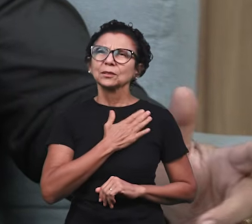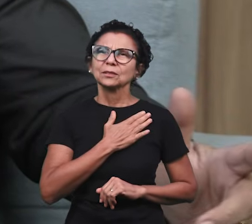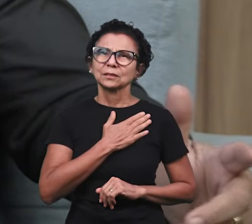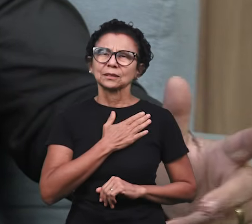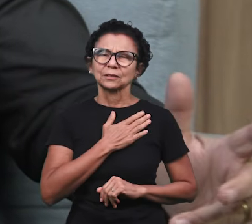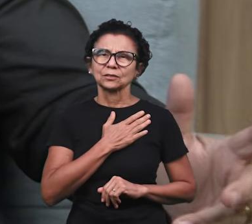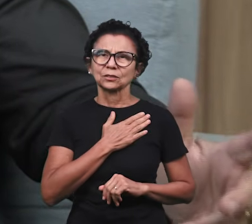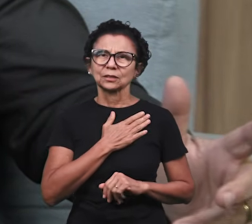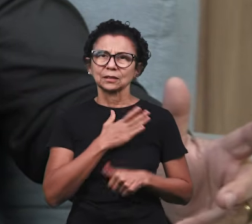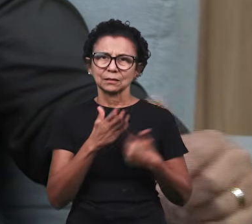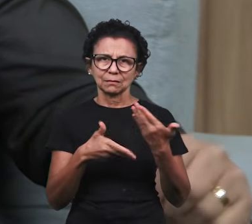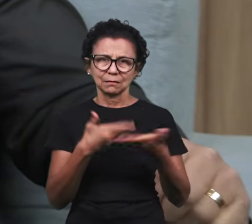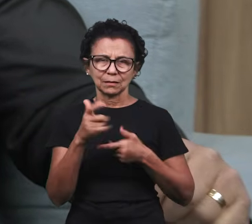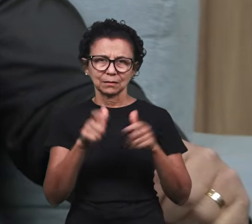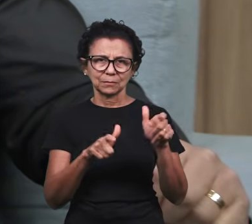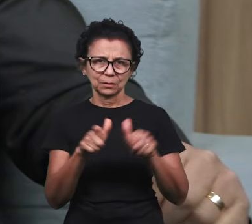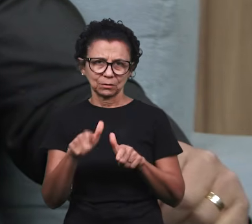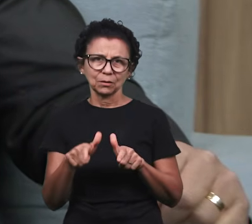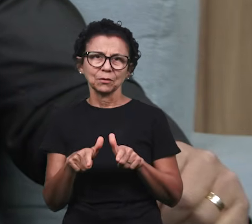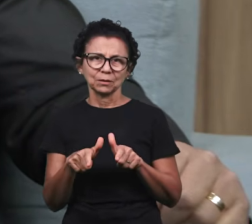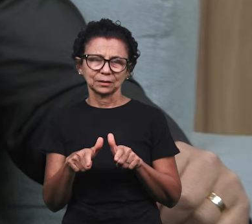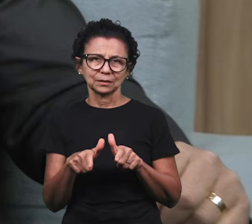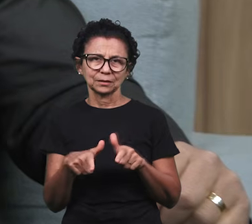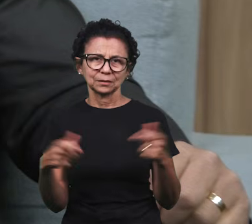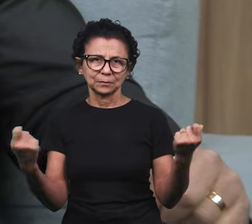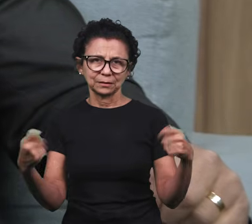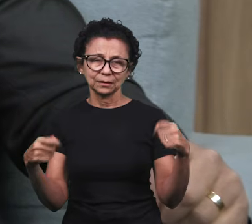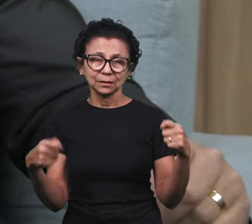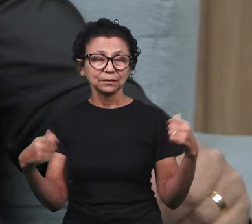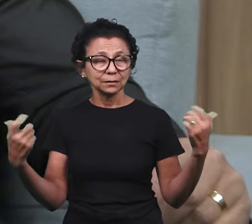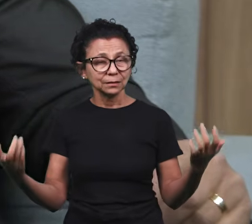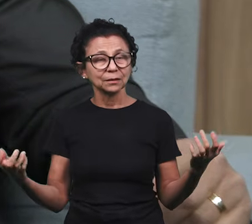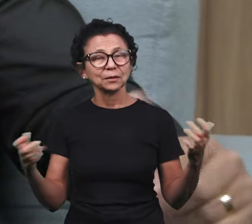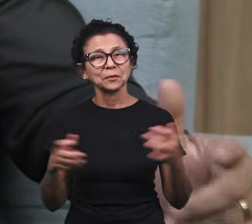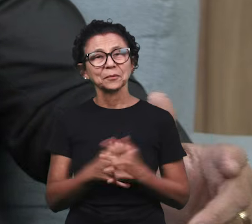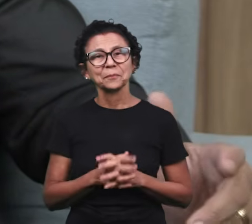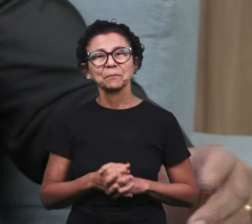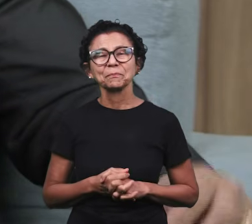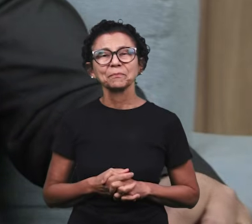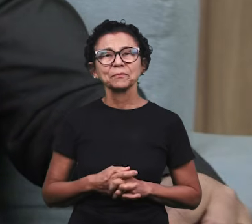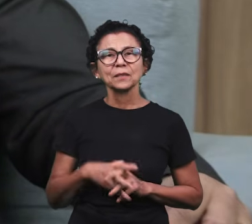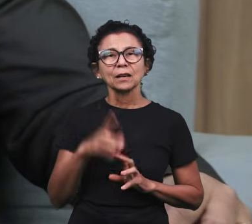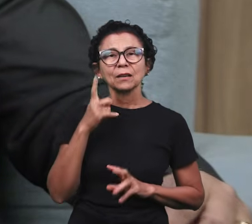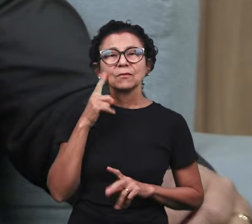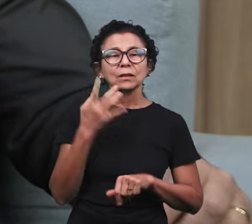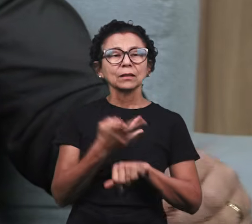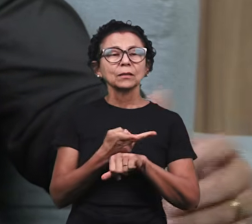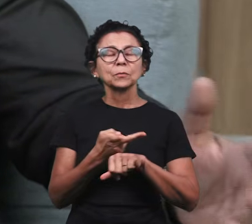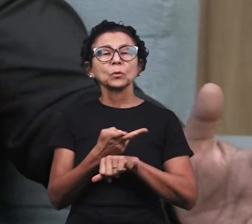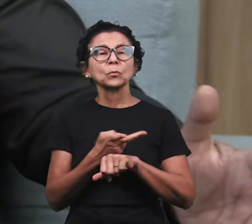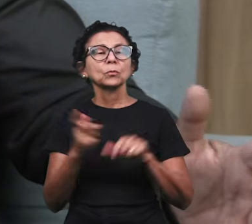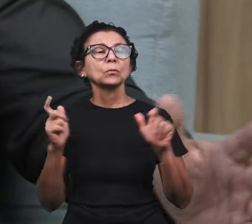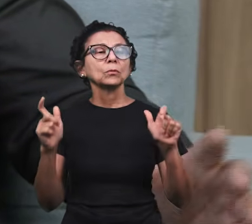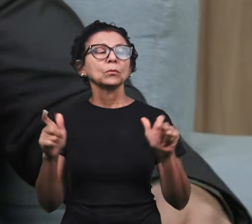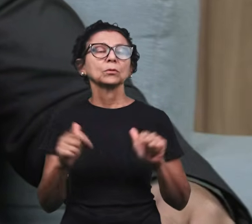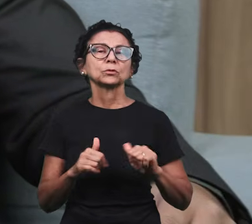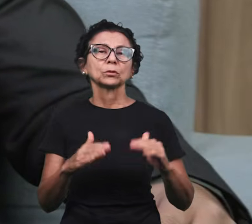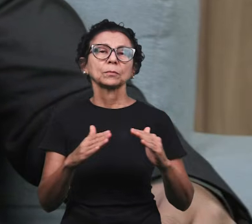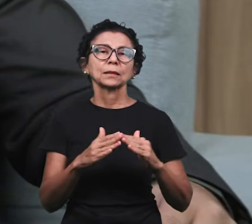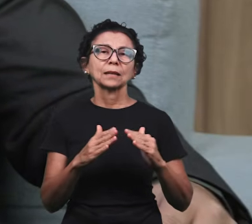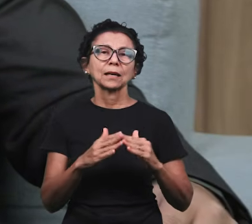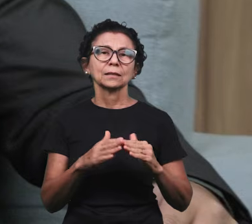que carecem, aqueles que necessitam de uma assistência? Então, procura saber onde é que tem uma casa de repouso,